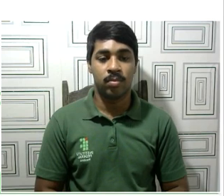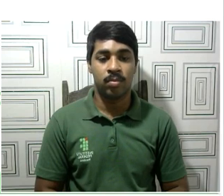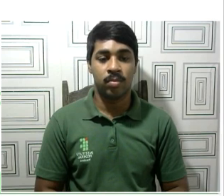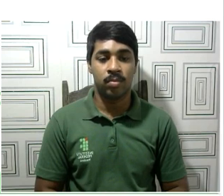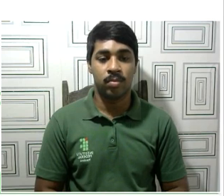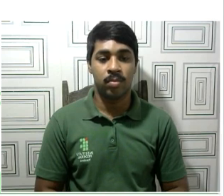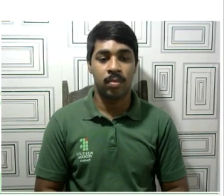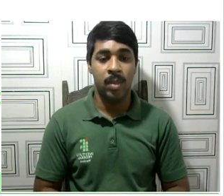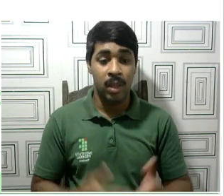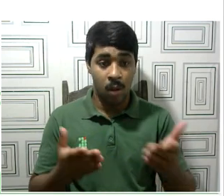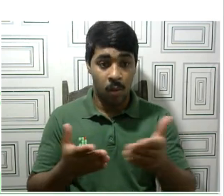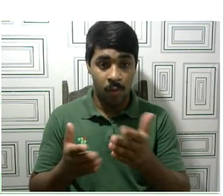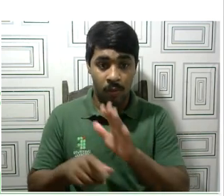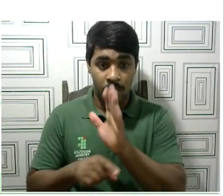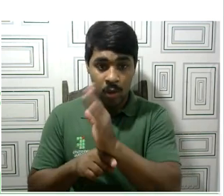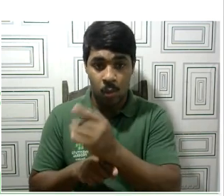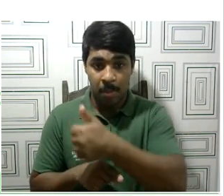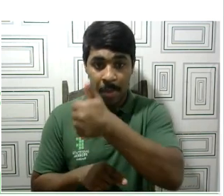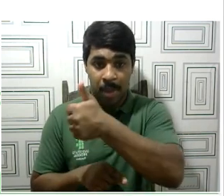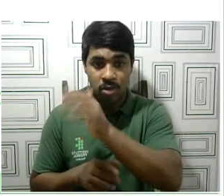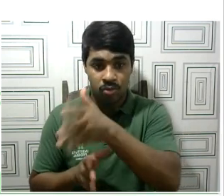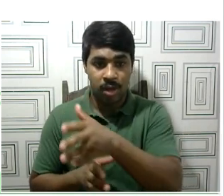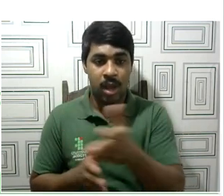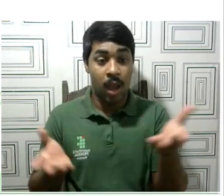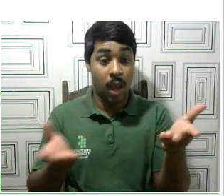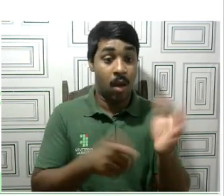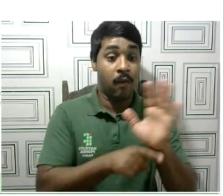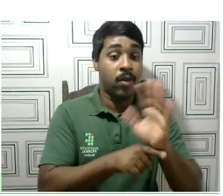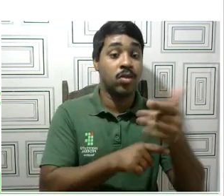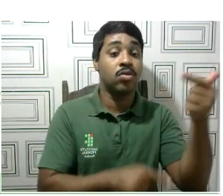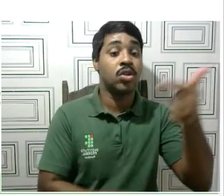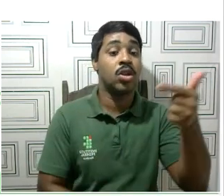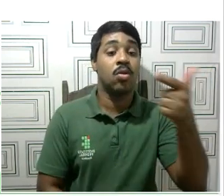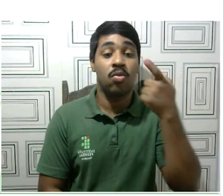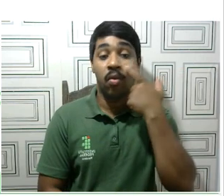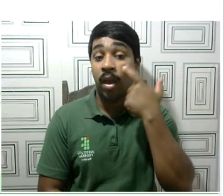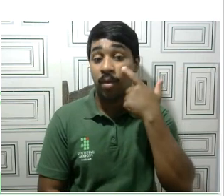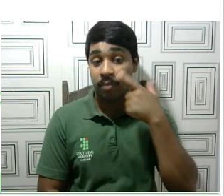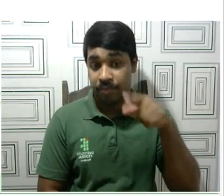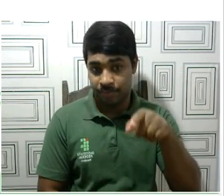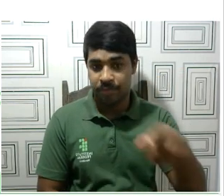a gente começa o segundo vídeo, tá? Já está disponível, é só você ir ali na parte de baixo.